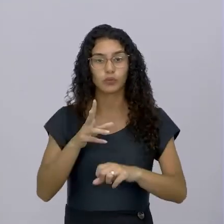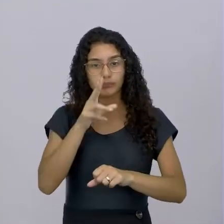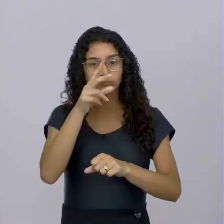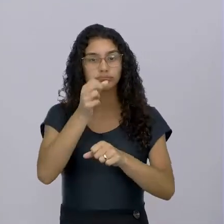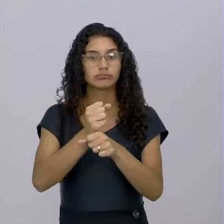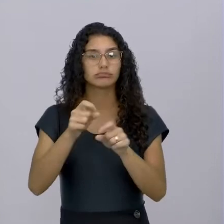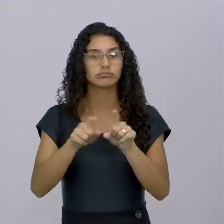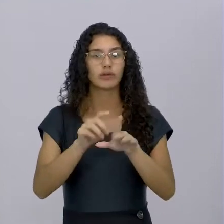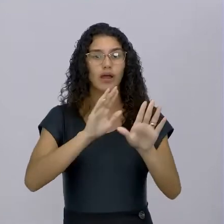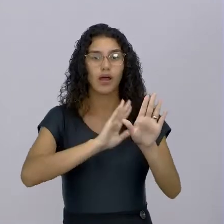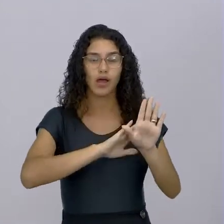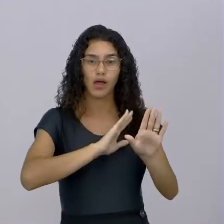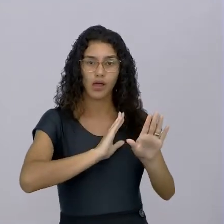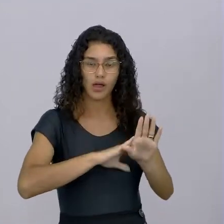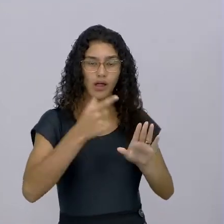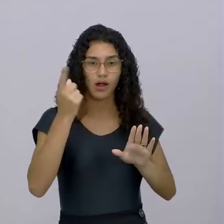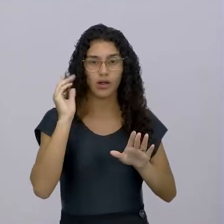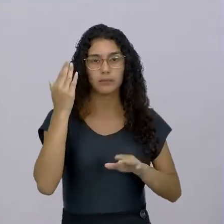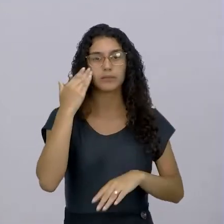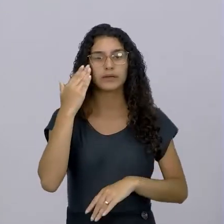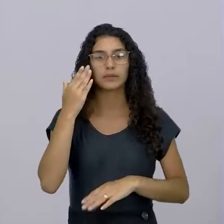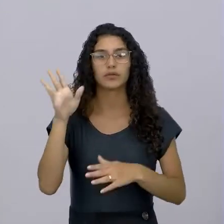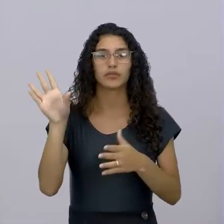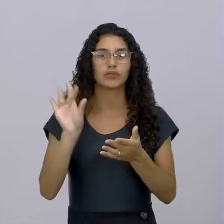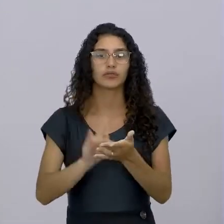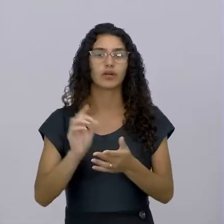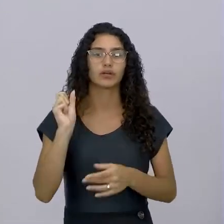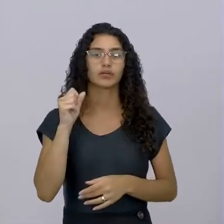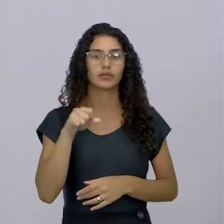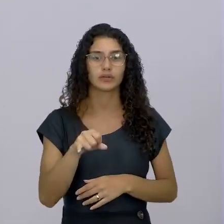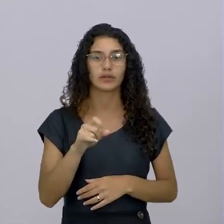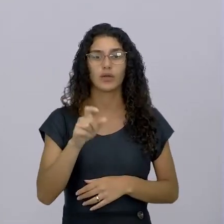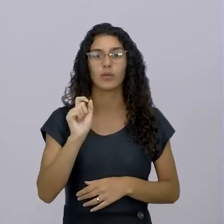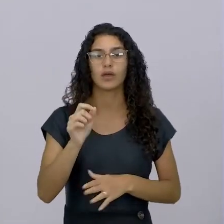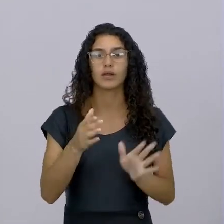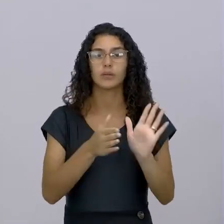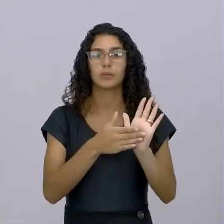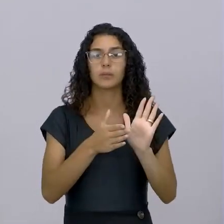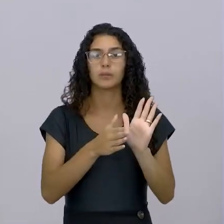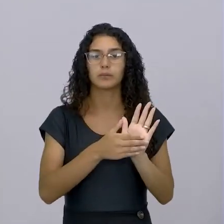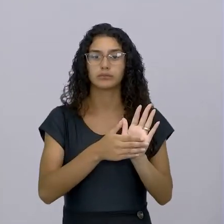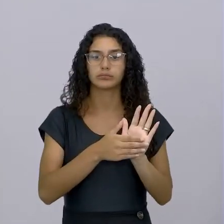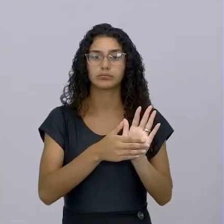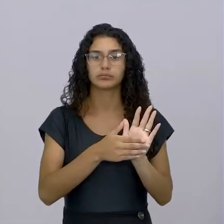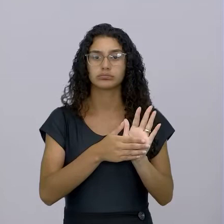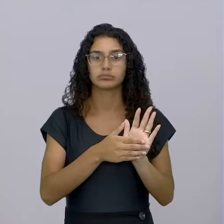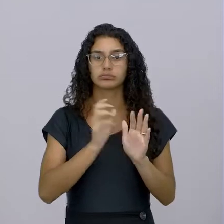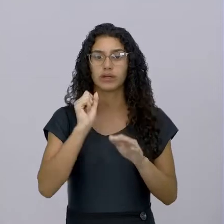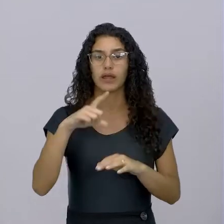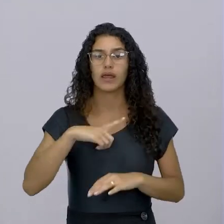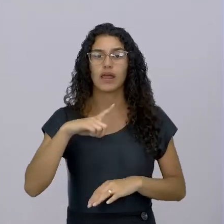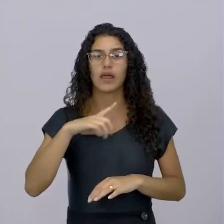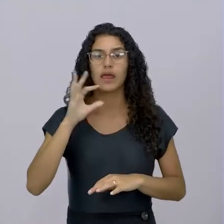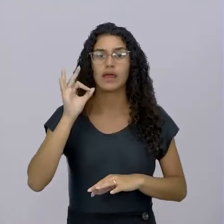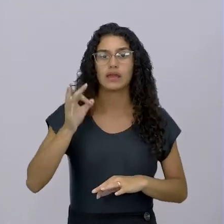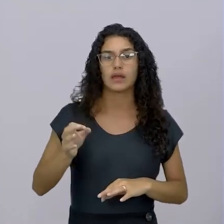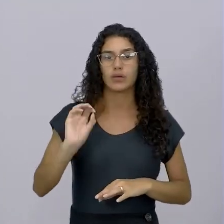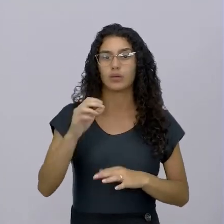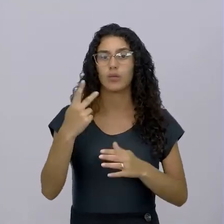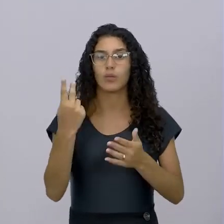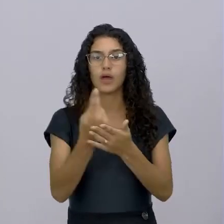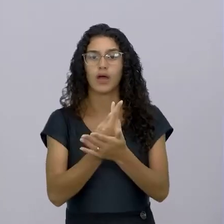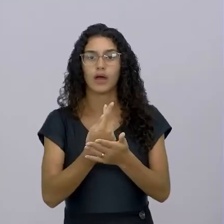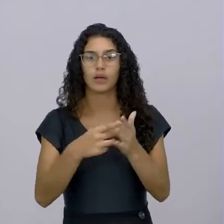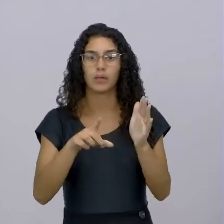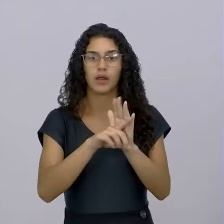estudo anterior para saber justamente se o que ele está propondo fere e contraria a